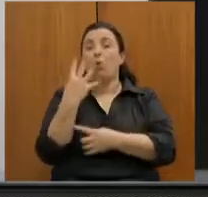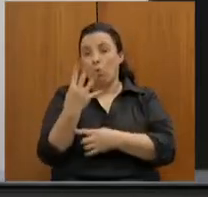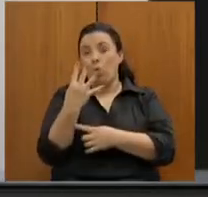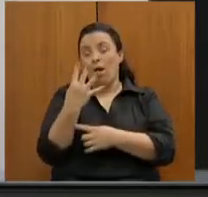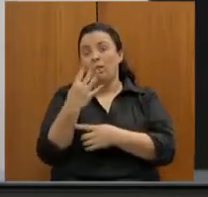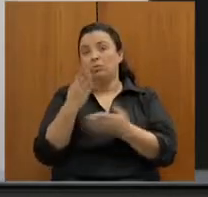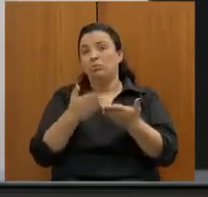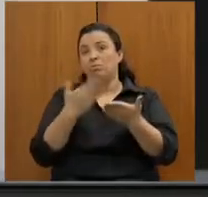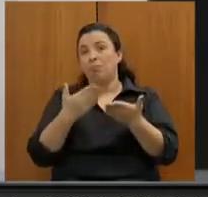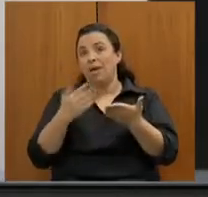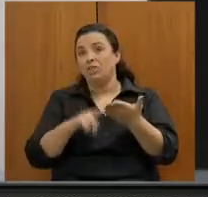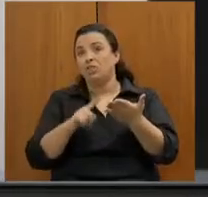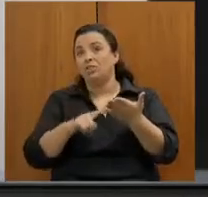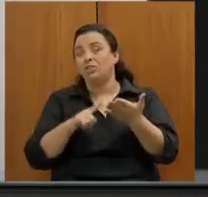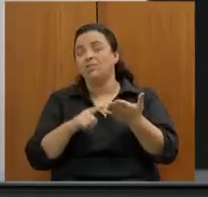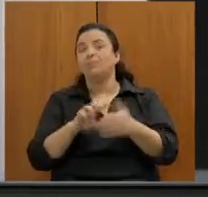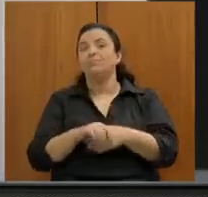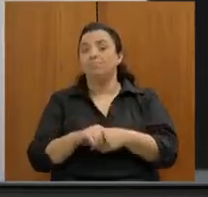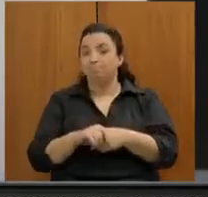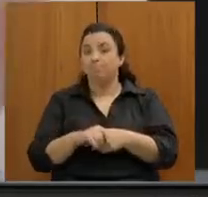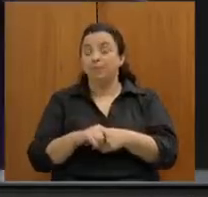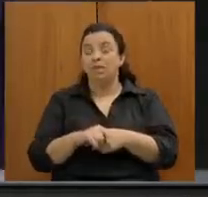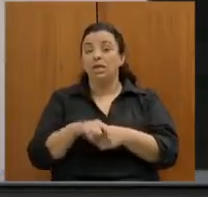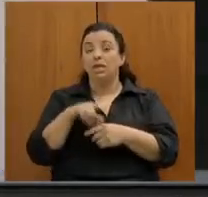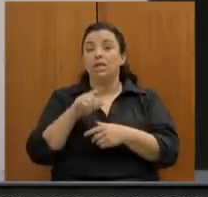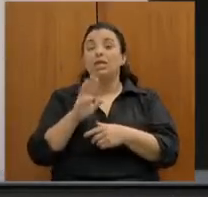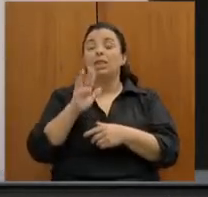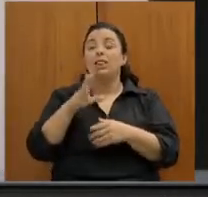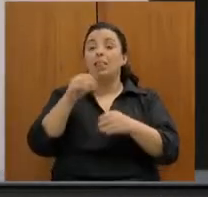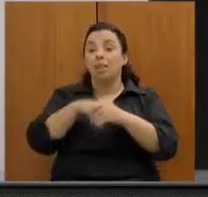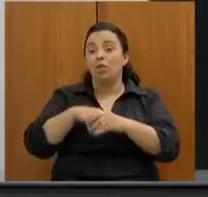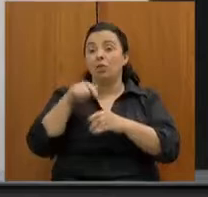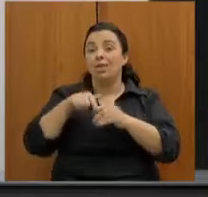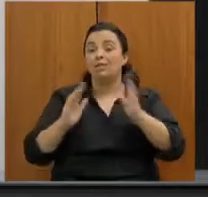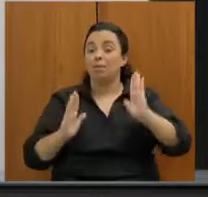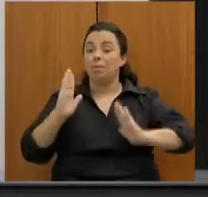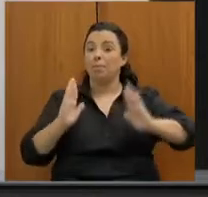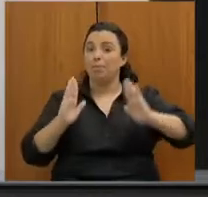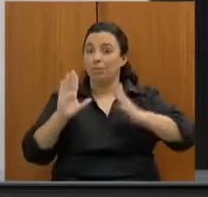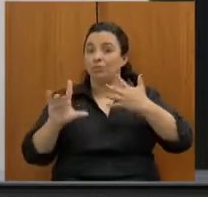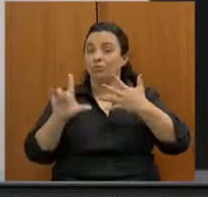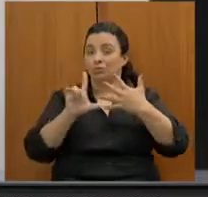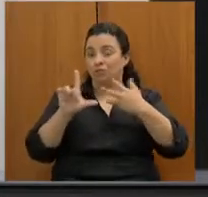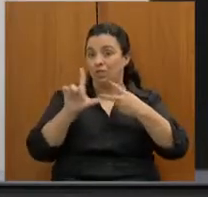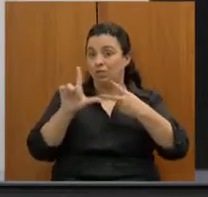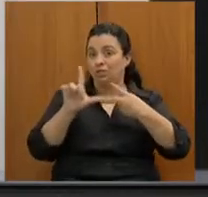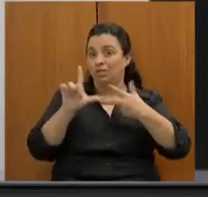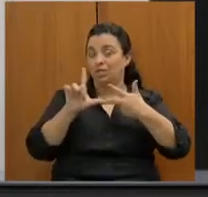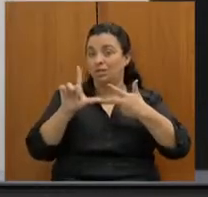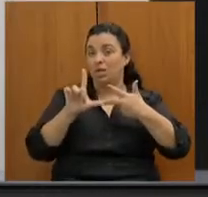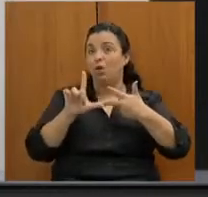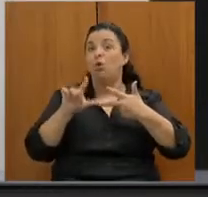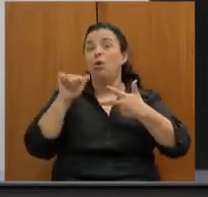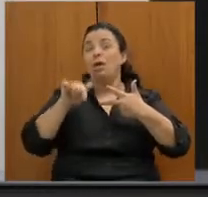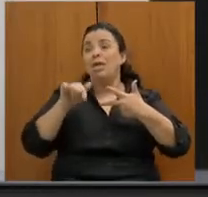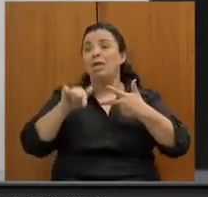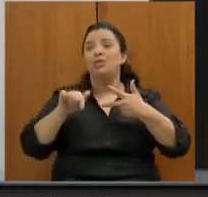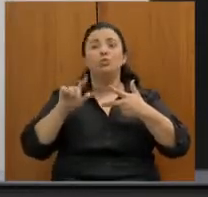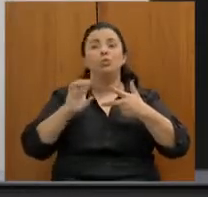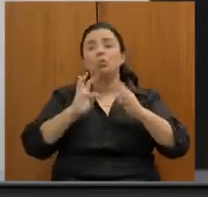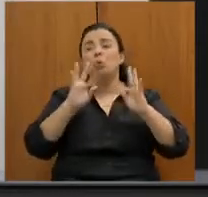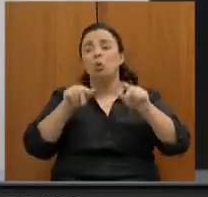e foram protocoladas nesta legislatura que fazem menção ao trabalho de enfrentamento